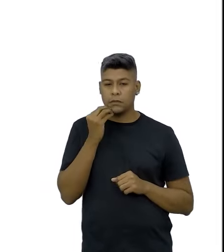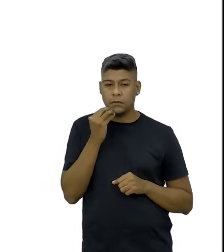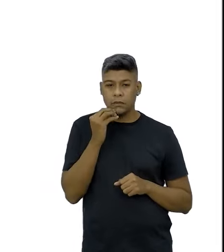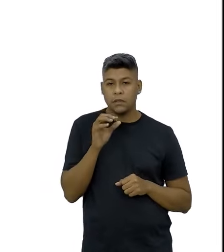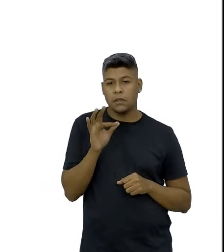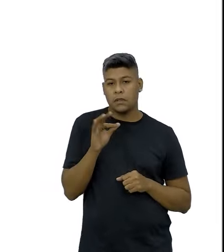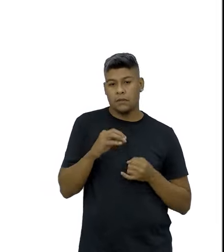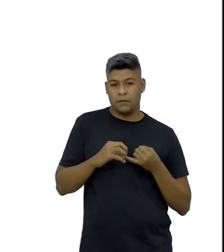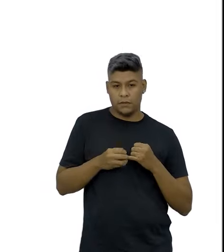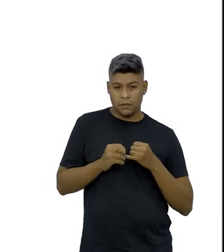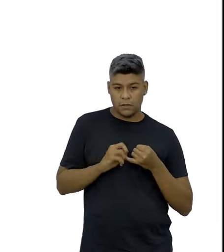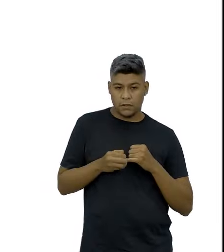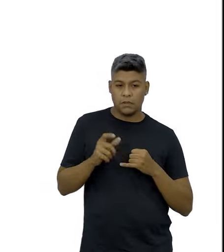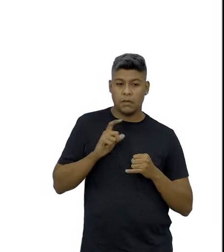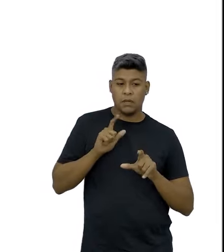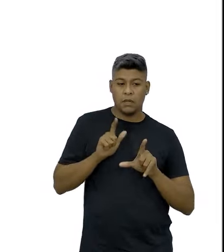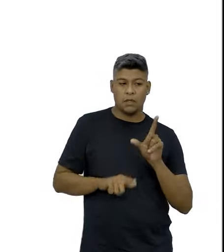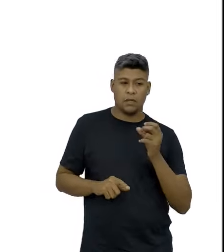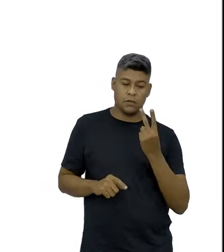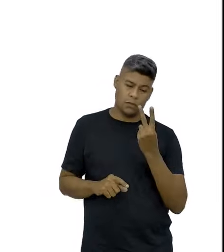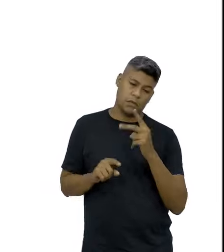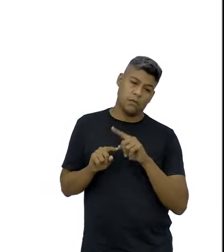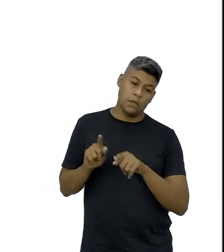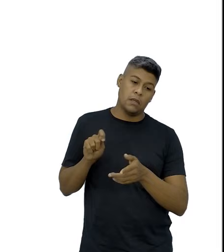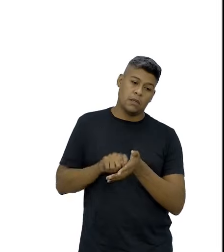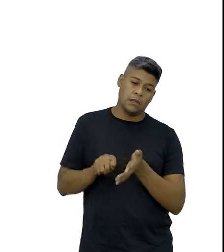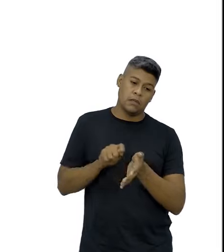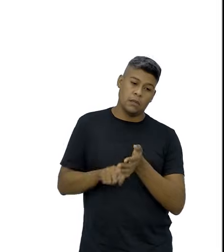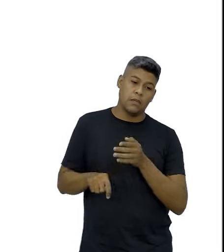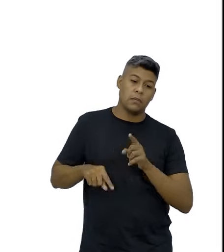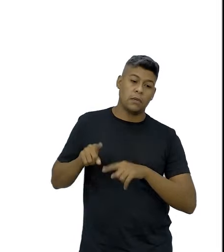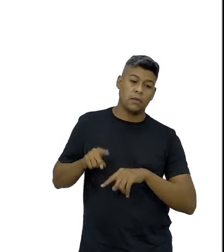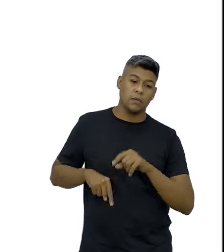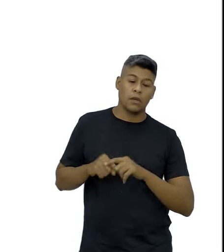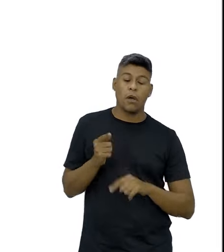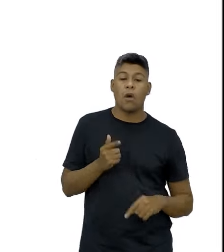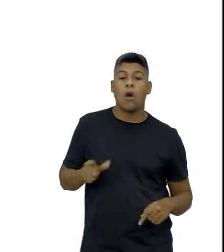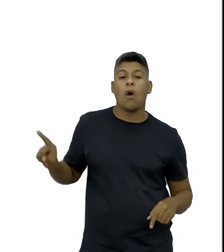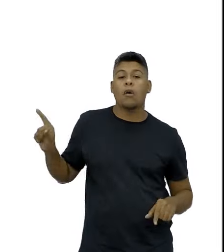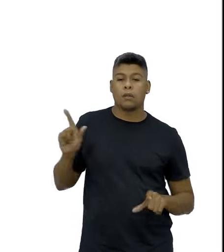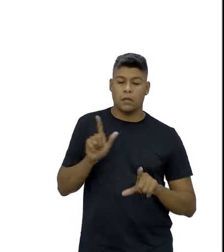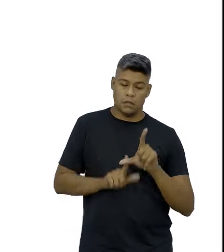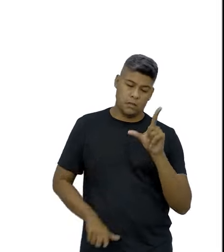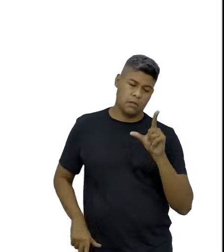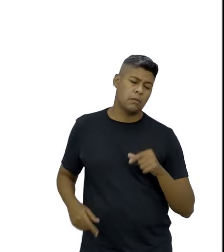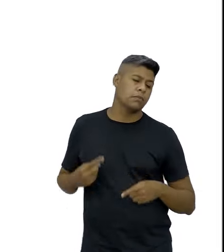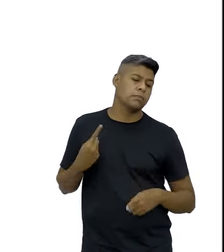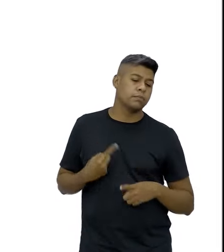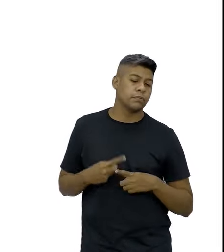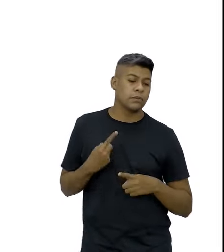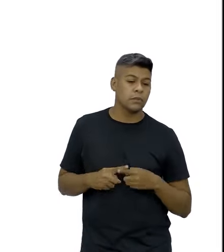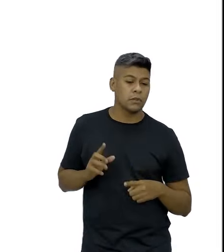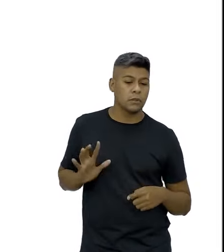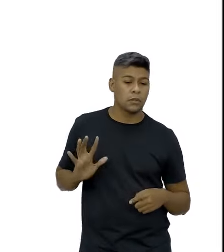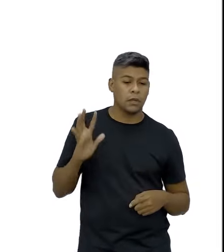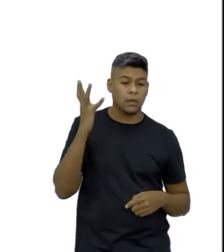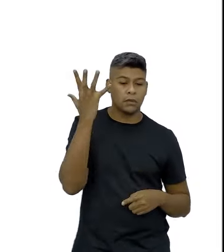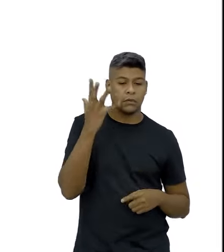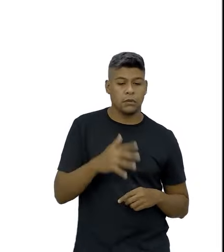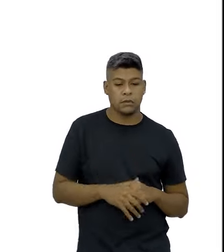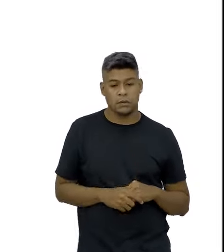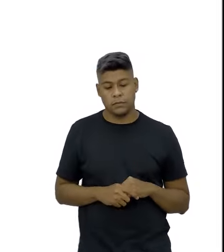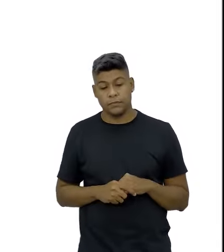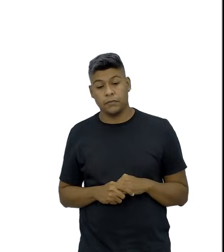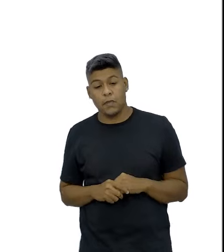vocês escreveram com 2 letras, mas ela está escrita aqui no material com mais letras. Por que será que isso acontece?